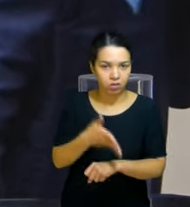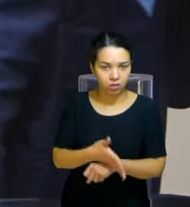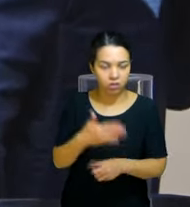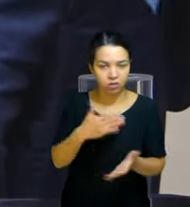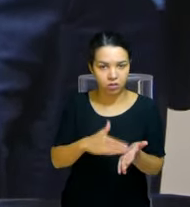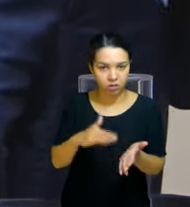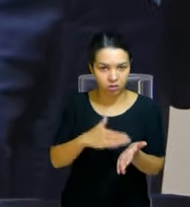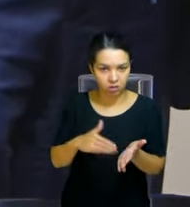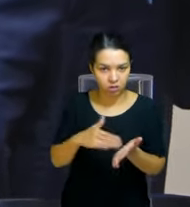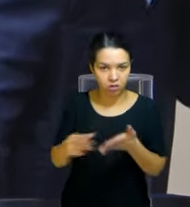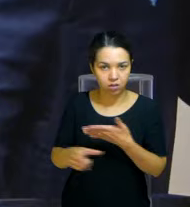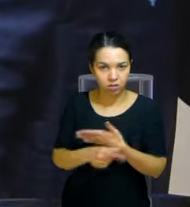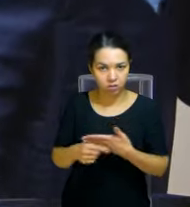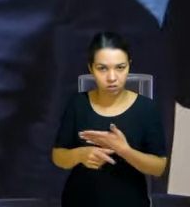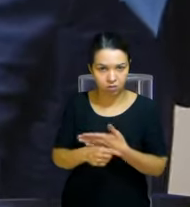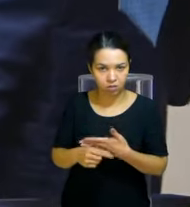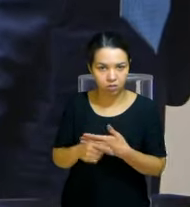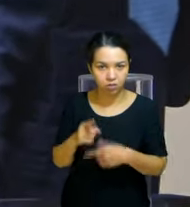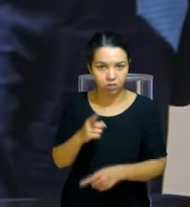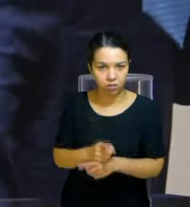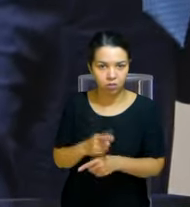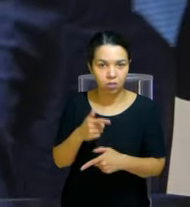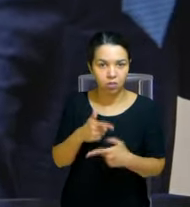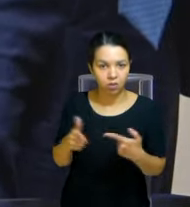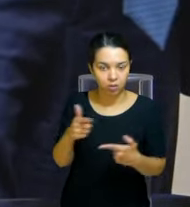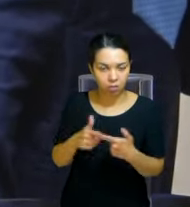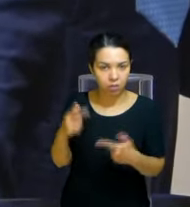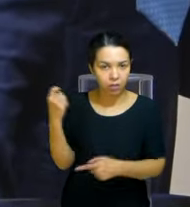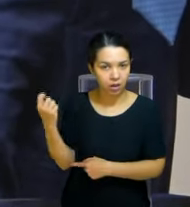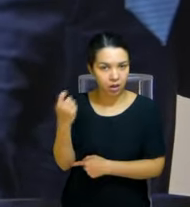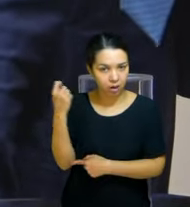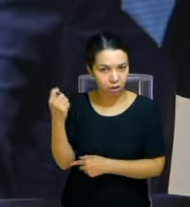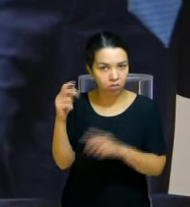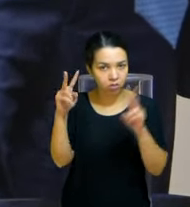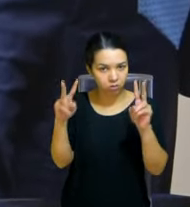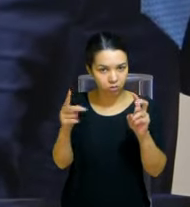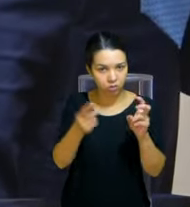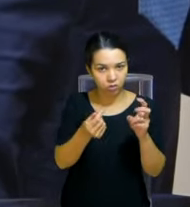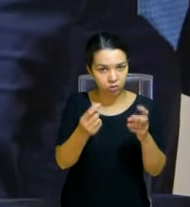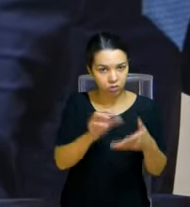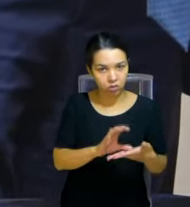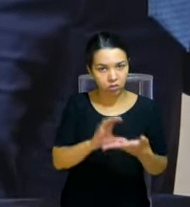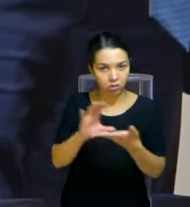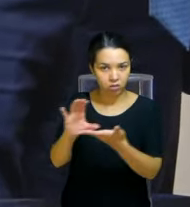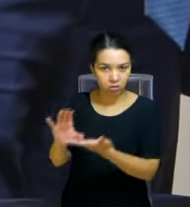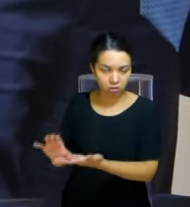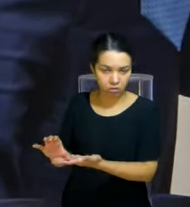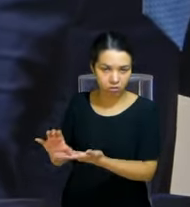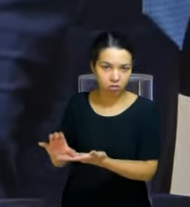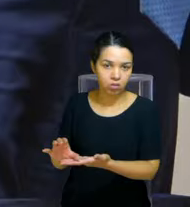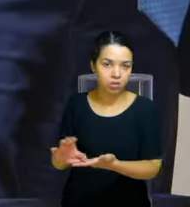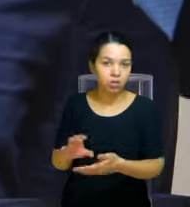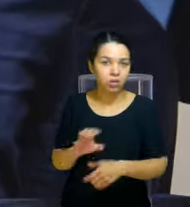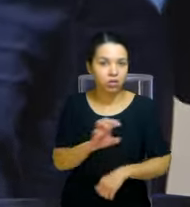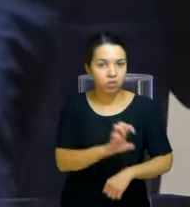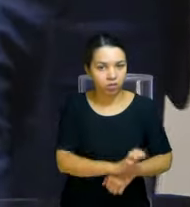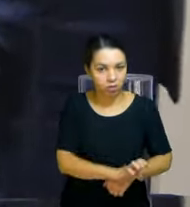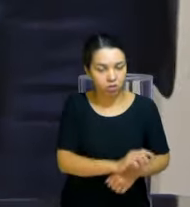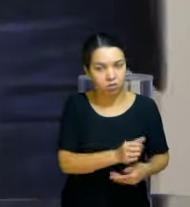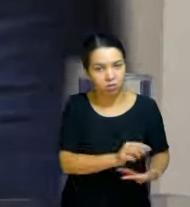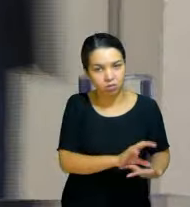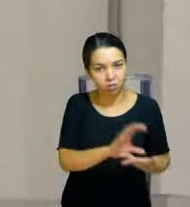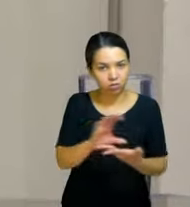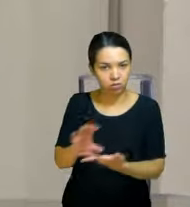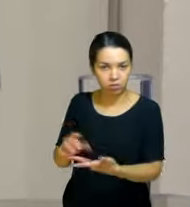e nós encontramos um problema bastante grave com relação ao repasse do Estado para os municípios, os